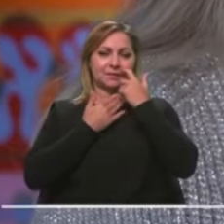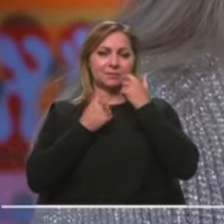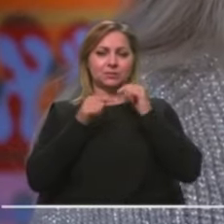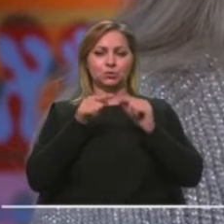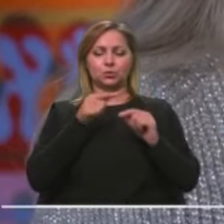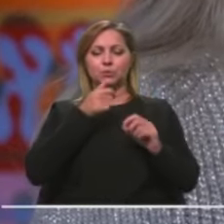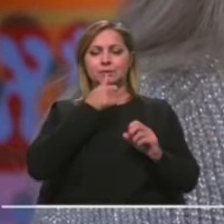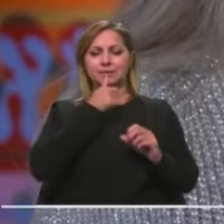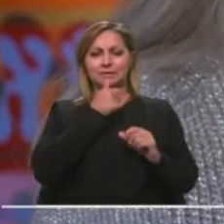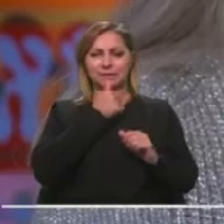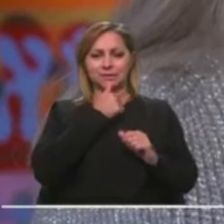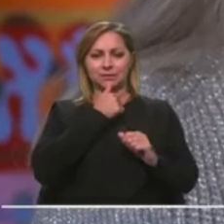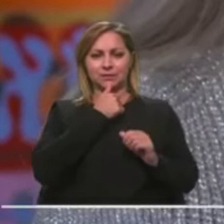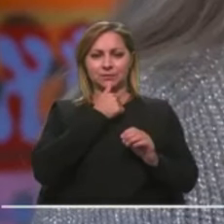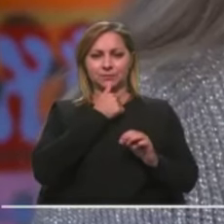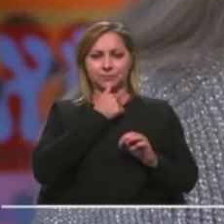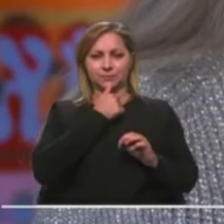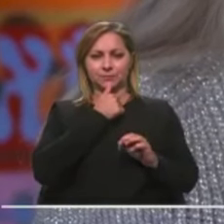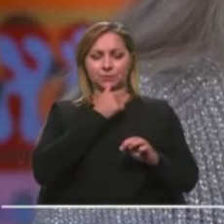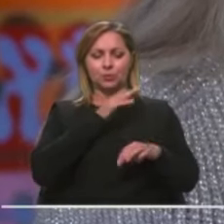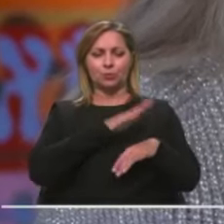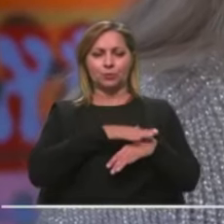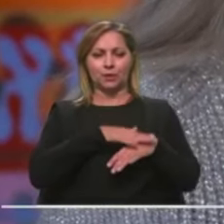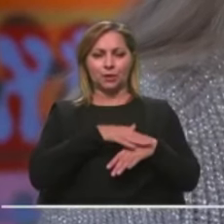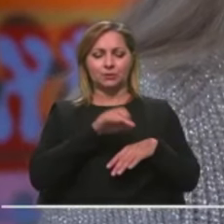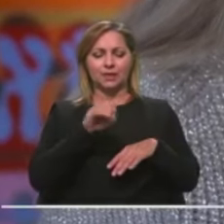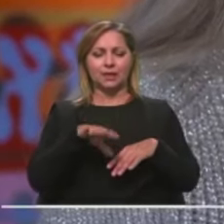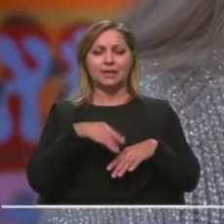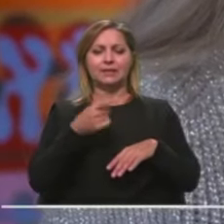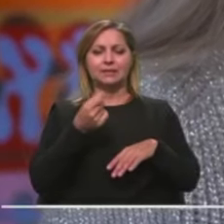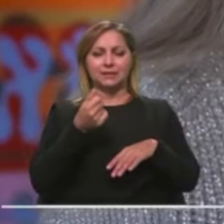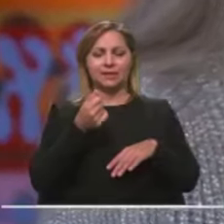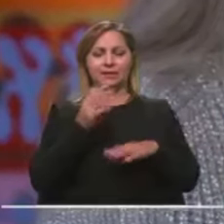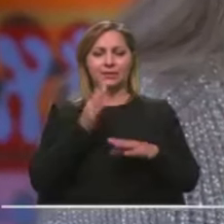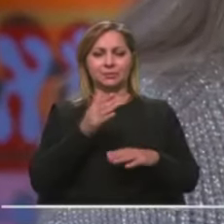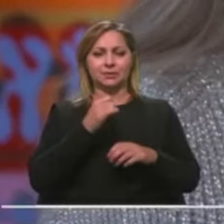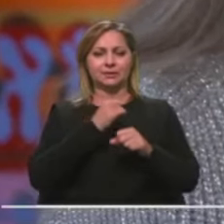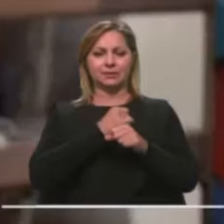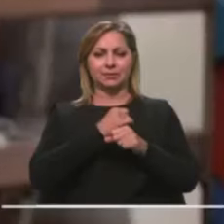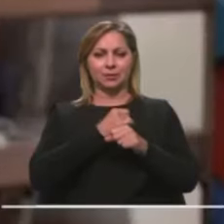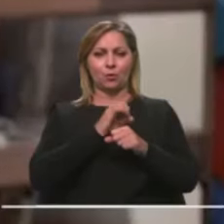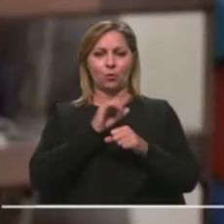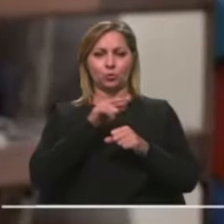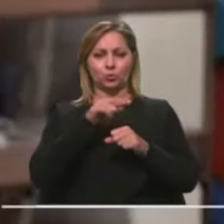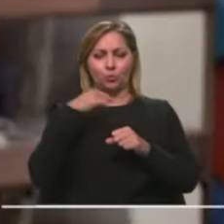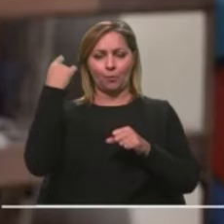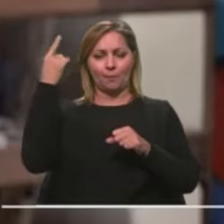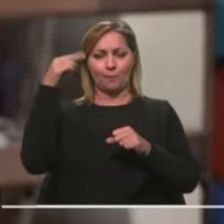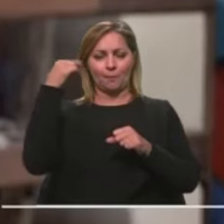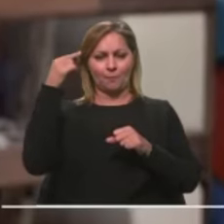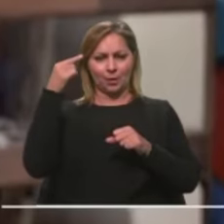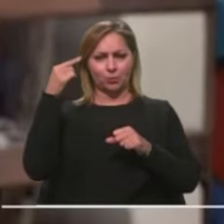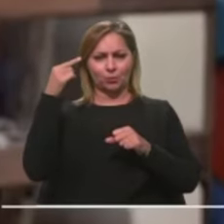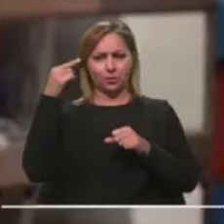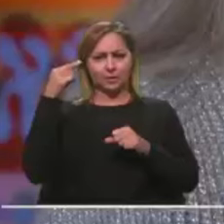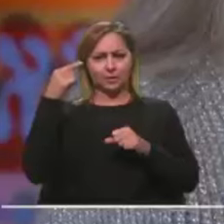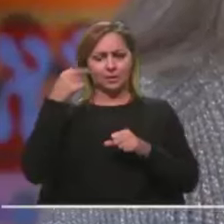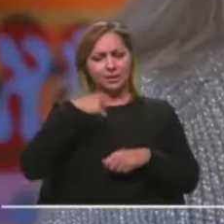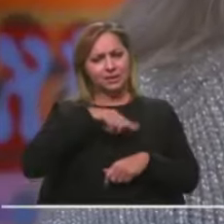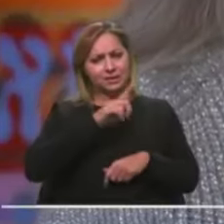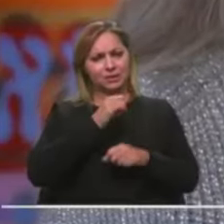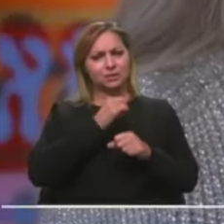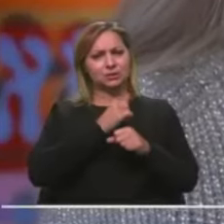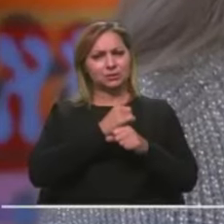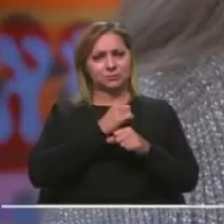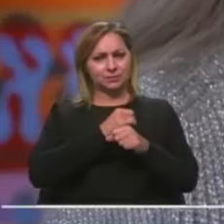esta decisão por dinheiro, ou seja, precisavas de trabalhar a nível final, ou és tão maluca para ir trabalhar